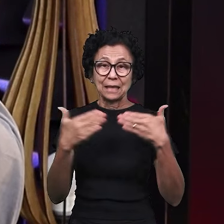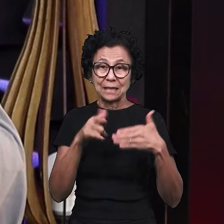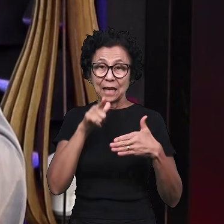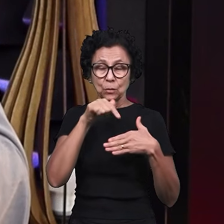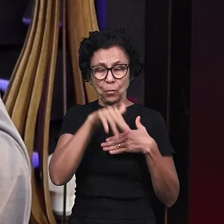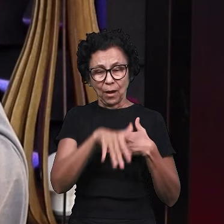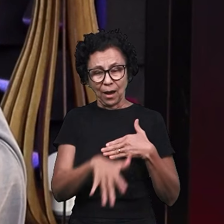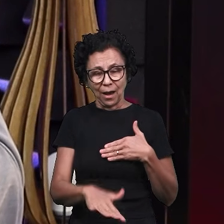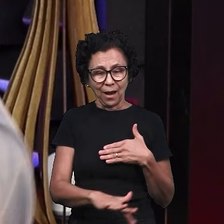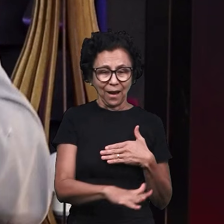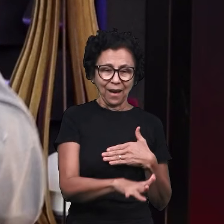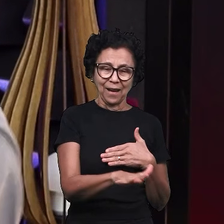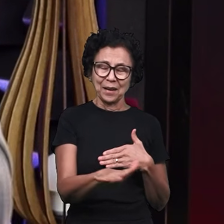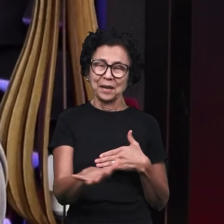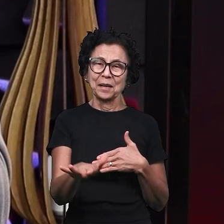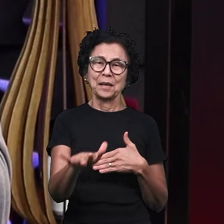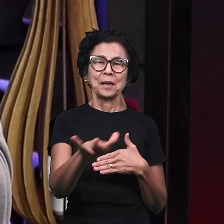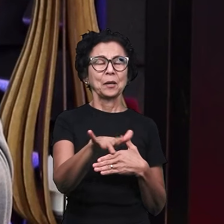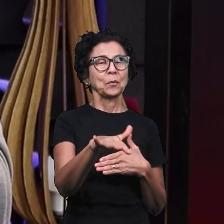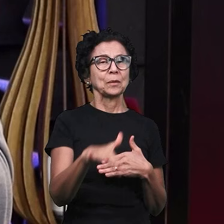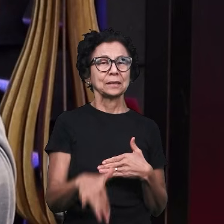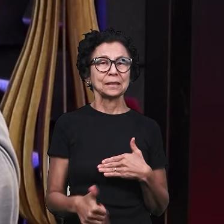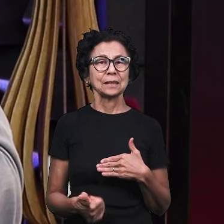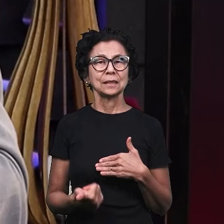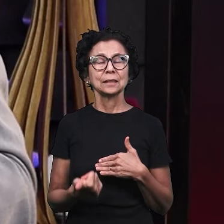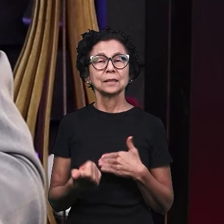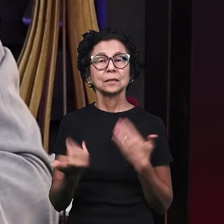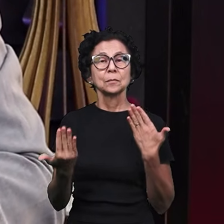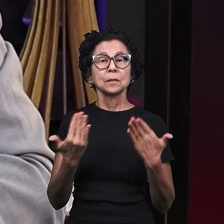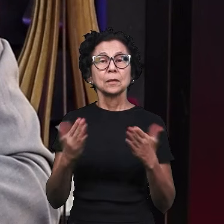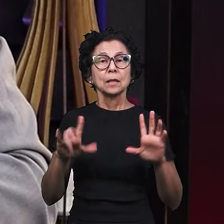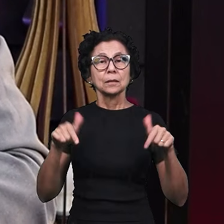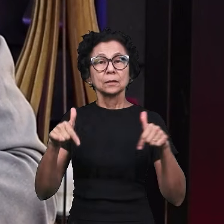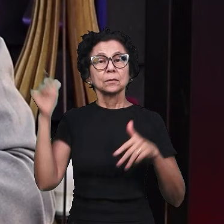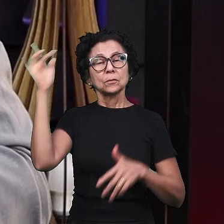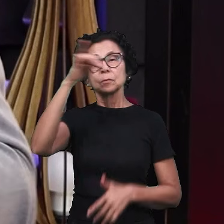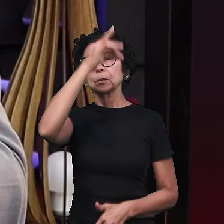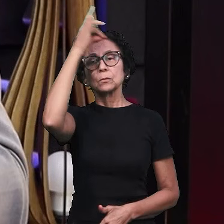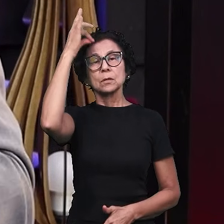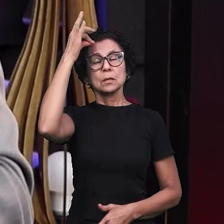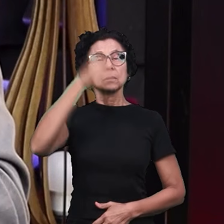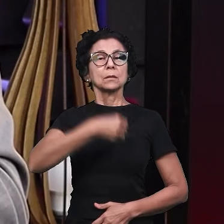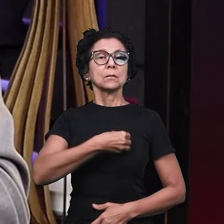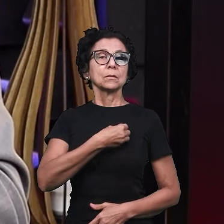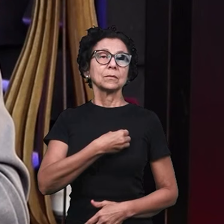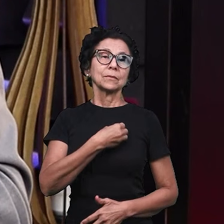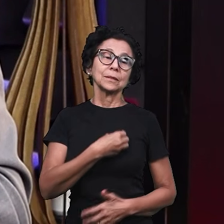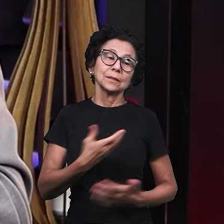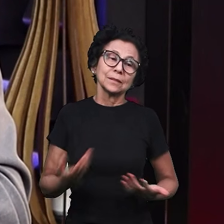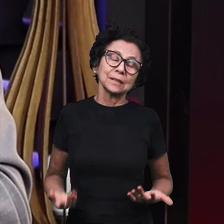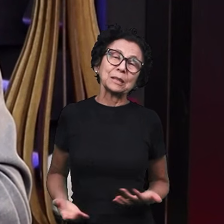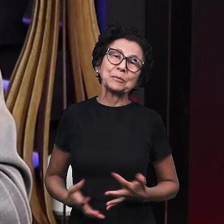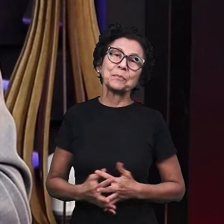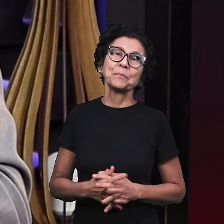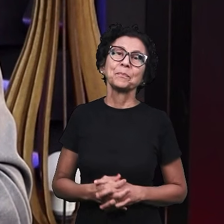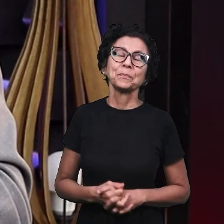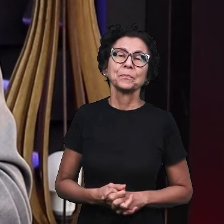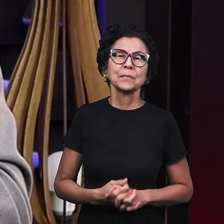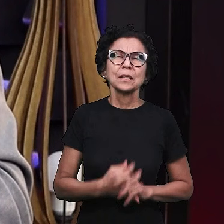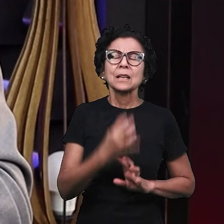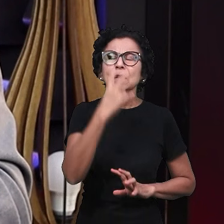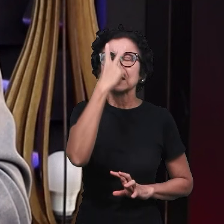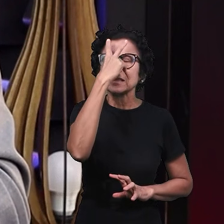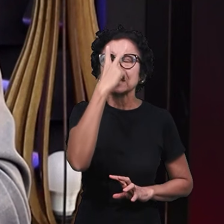uma operação gloriosa, né? As águas aqui falam da operação do Espírito Santo na vida do homem. Nós podemos até dizer aqui,